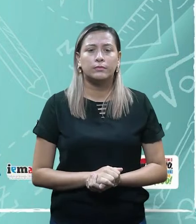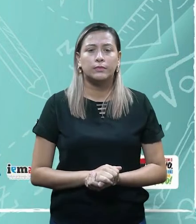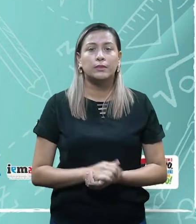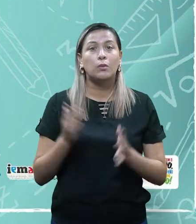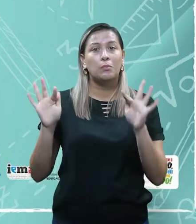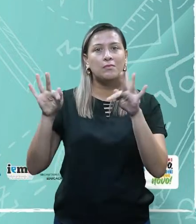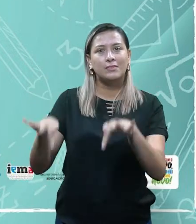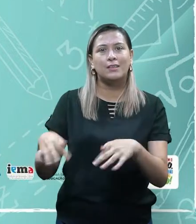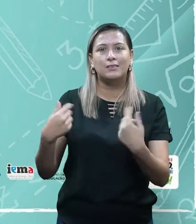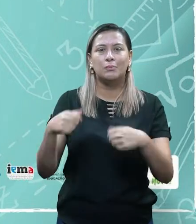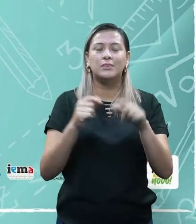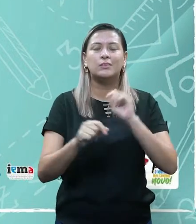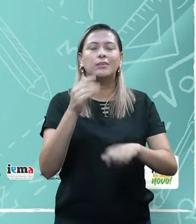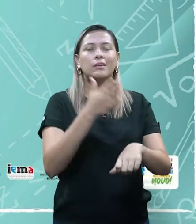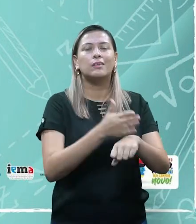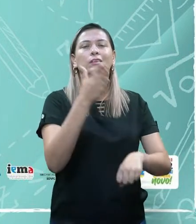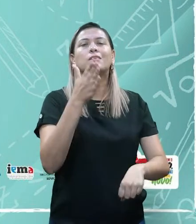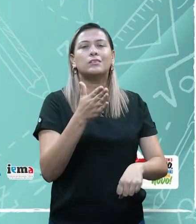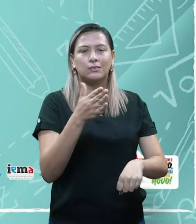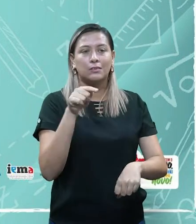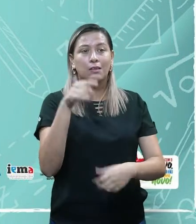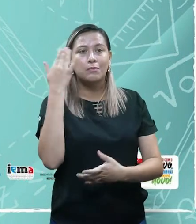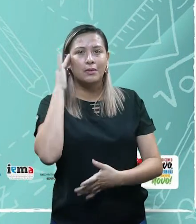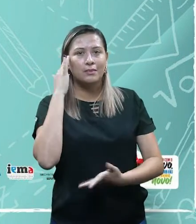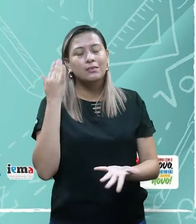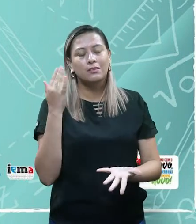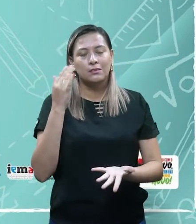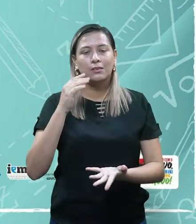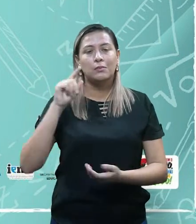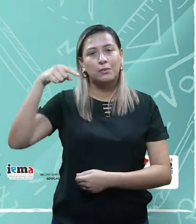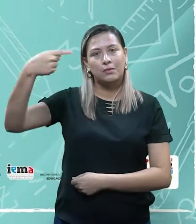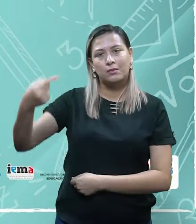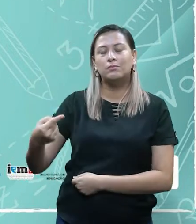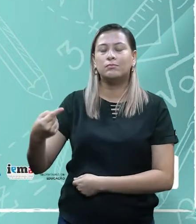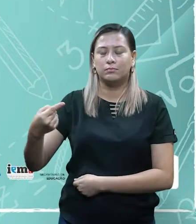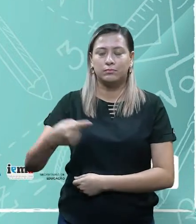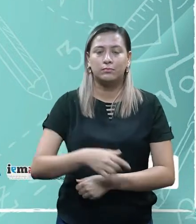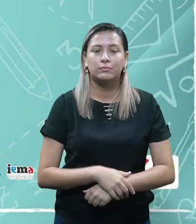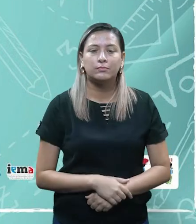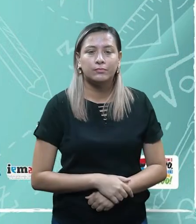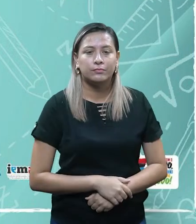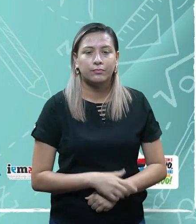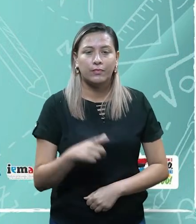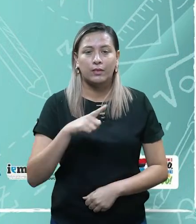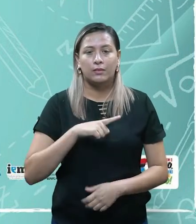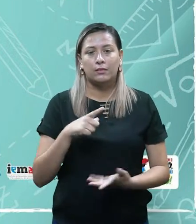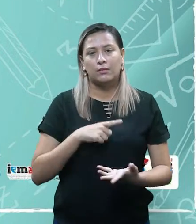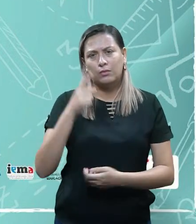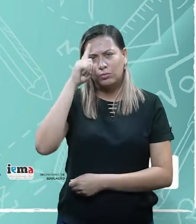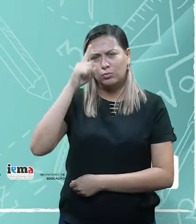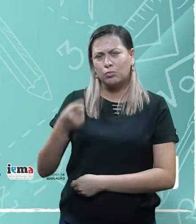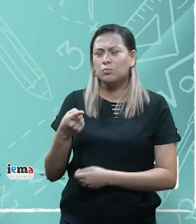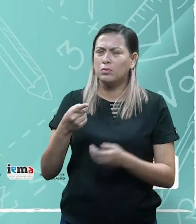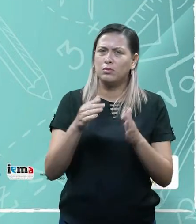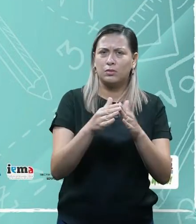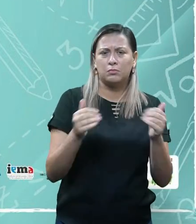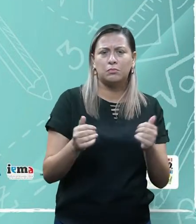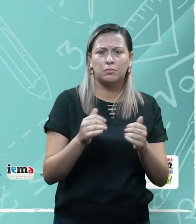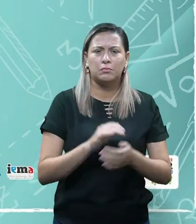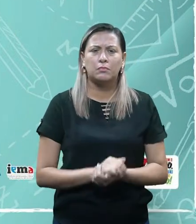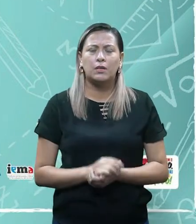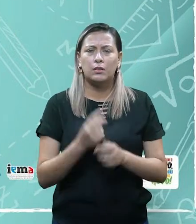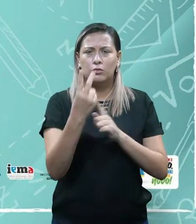Enter, tá? Para poder ele entender, para passar para uma outra etapa. Tem outros comandos, por exemplo, que pede 2